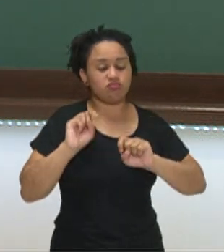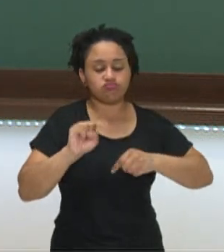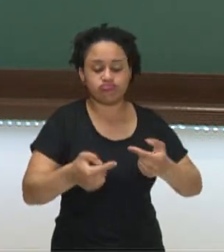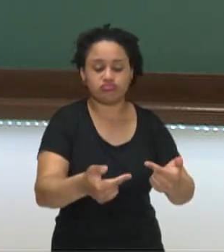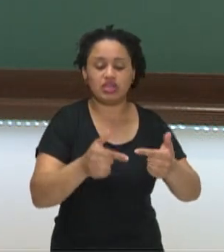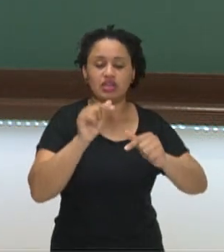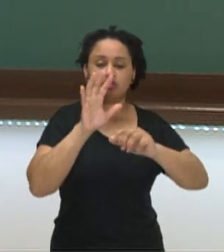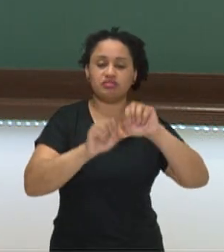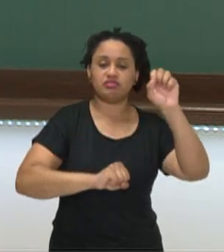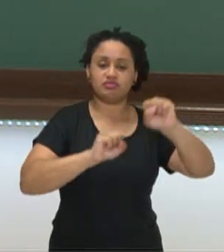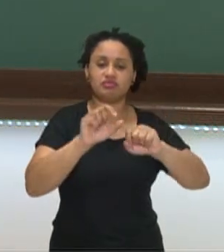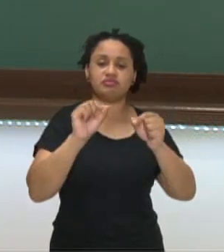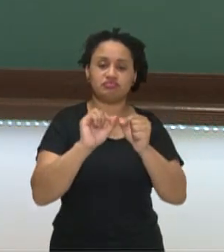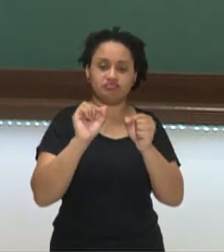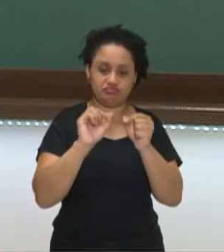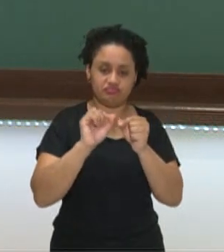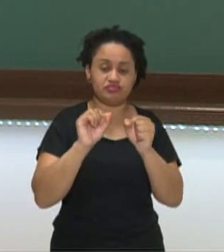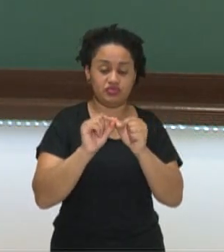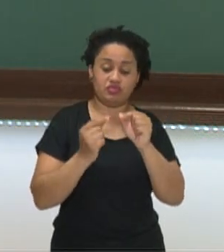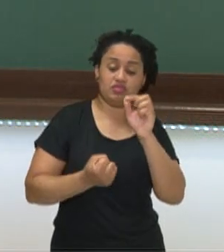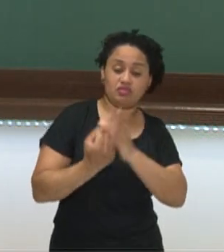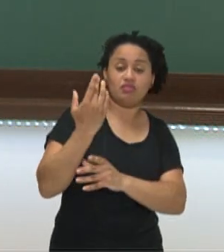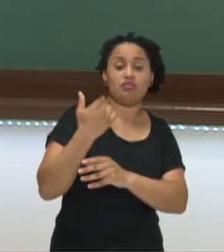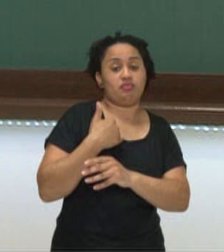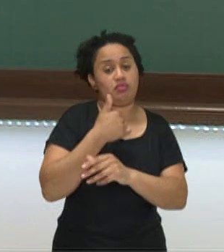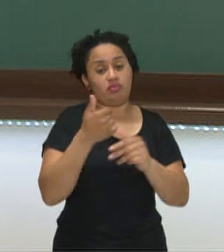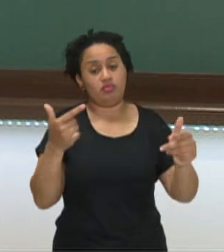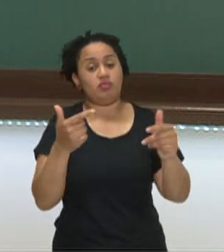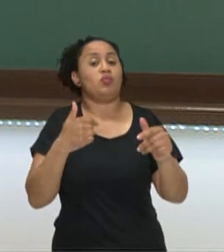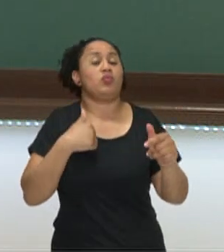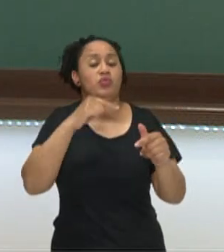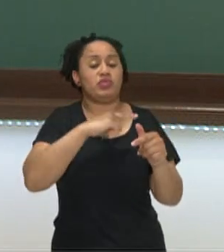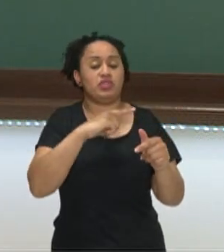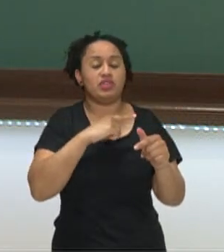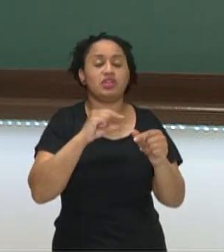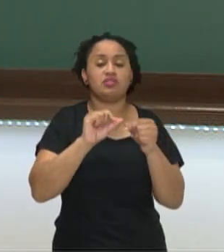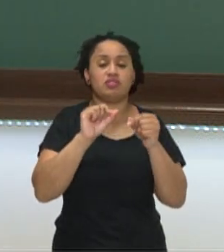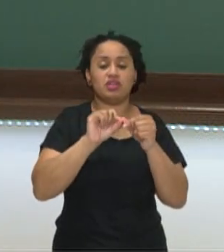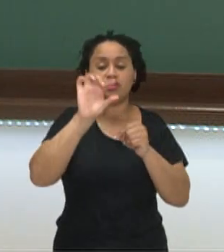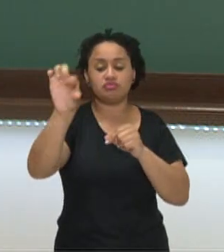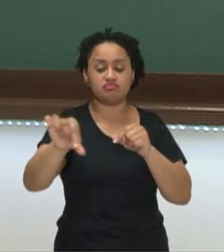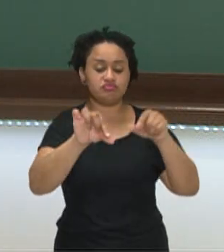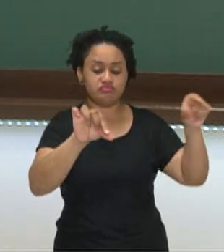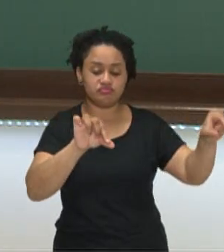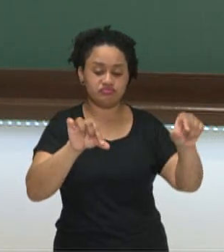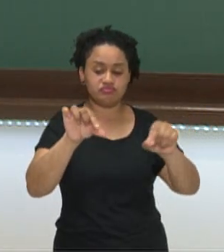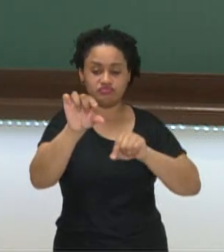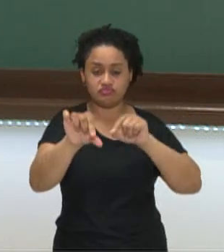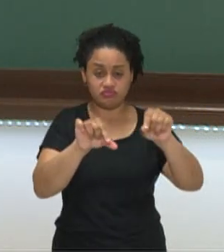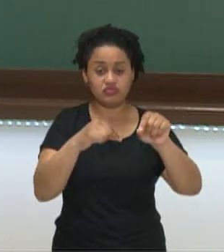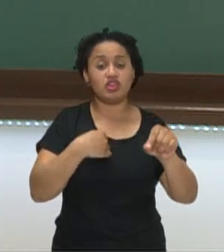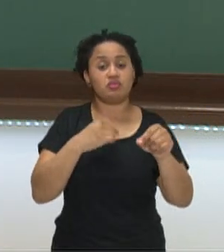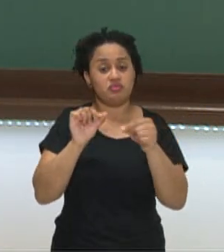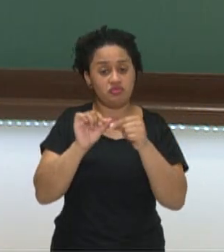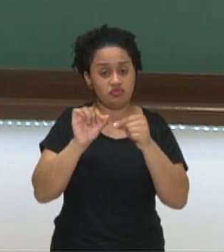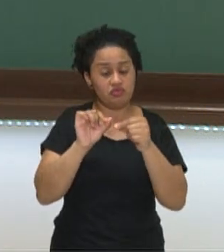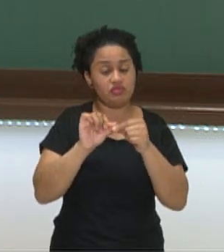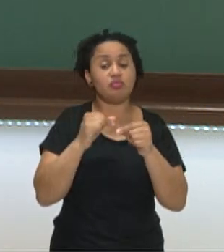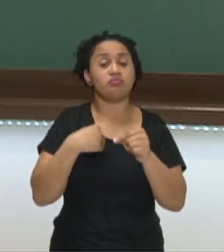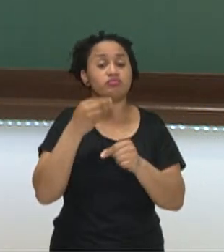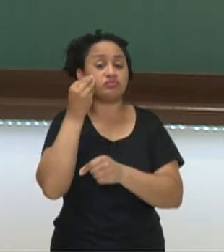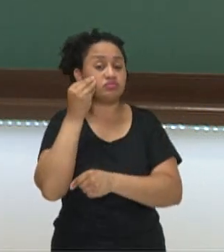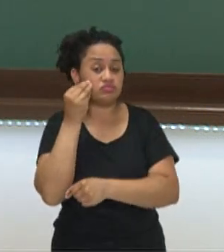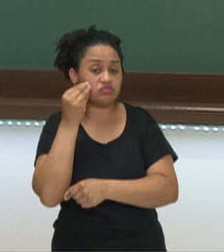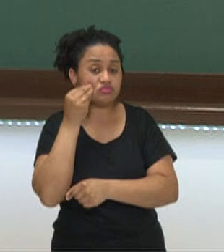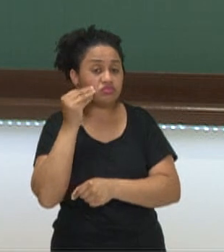você produziu o teu conteúdo, né? Você trouxe esses elementos aí para a sua produção, para os seus testes,